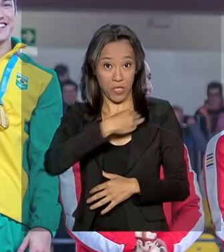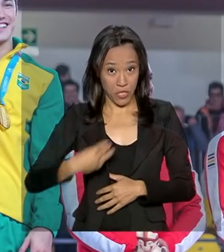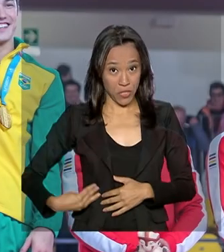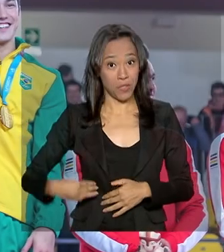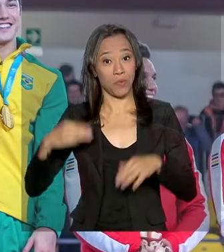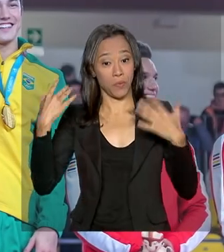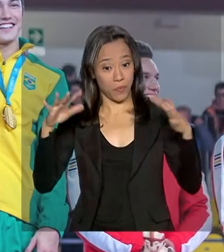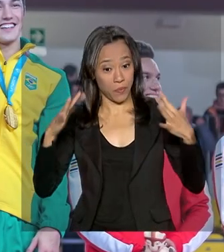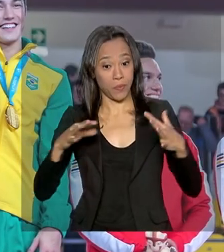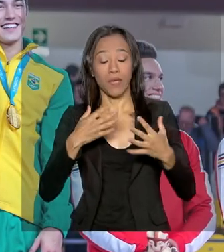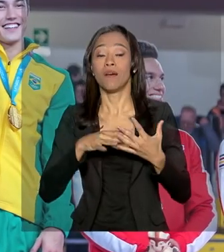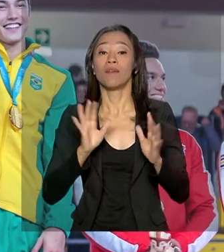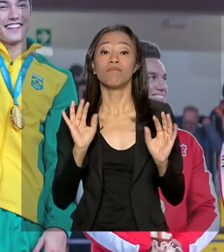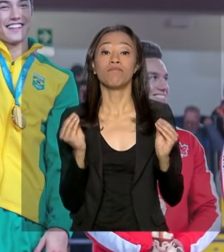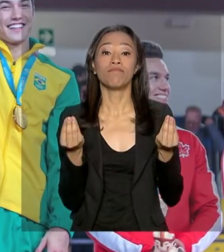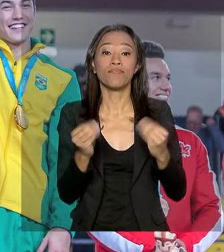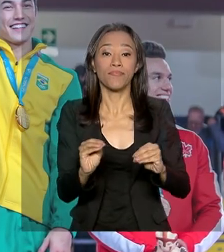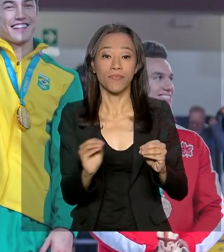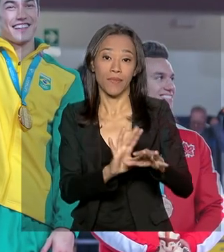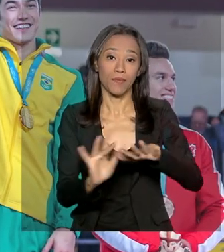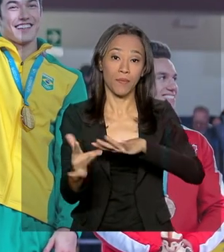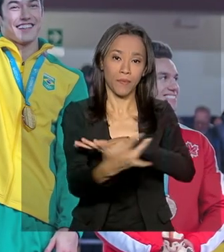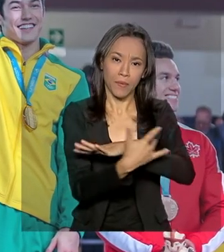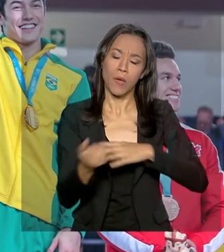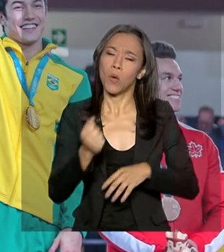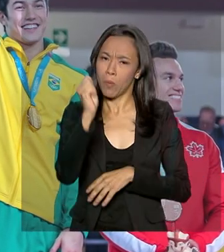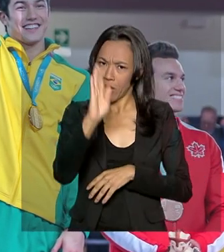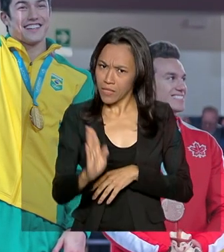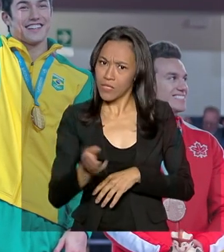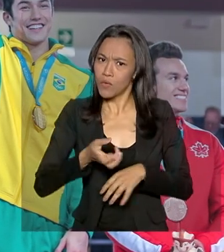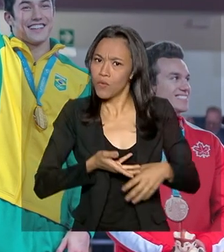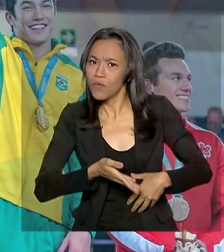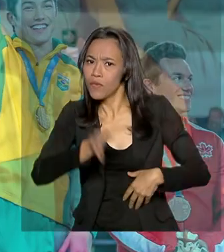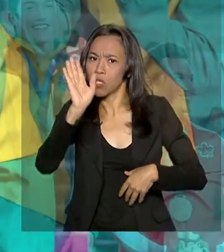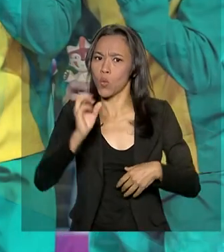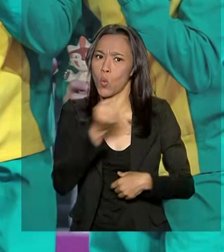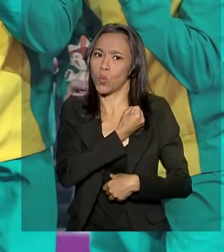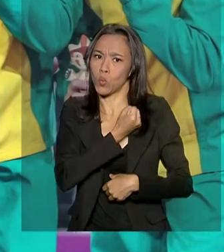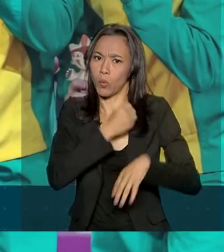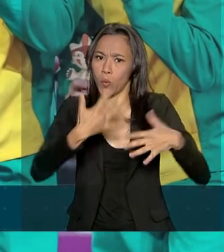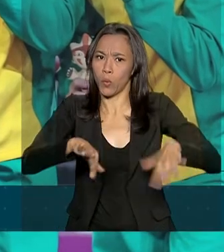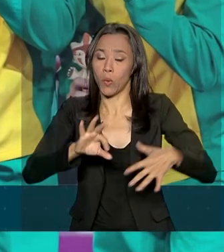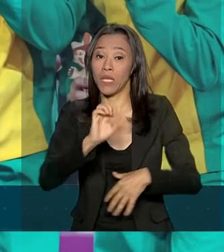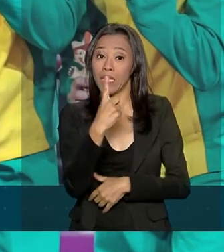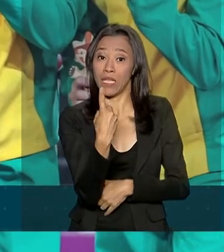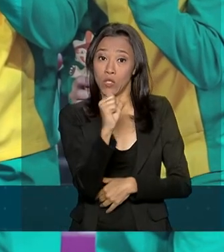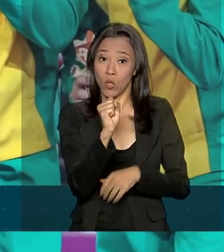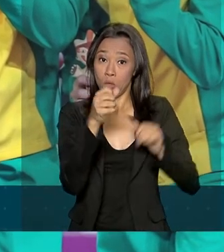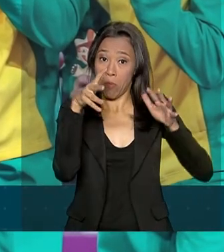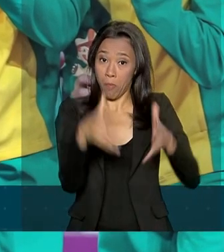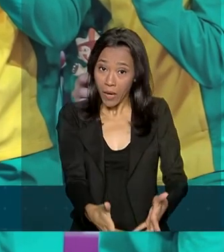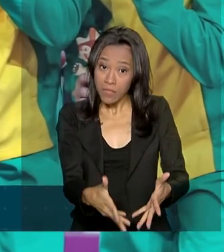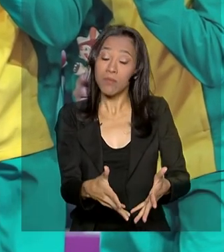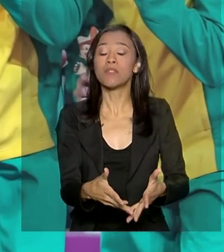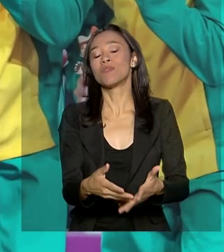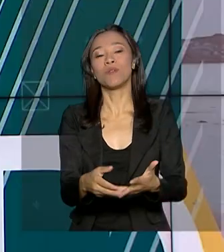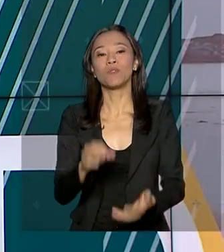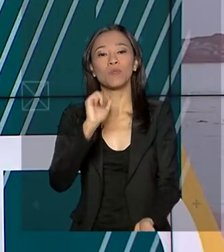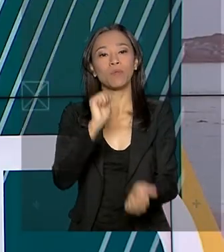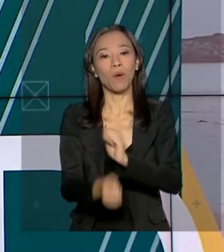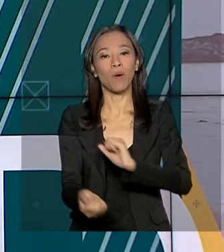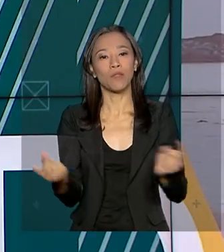osmar terra as redes sociais o brasil viajou com o peru com o maior número de atletas em 18 participações em jogos pan